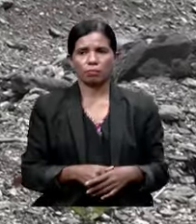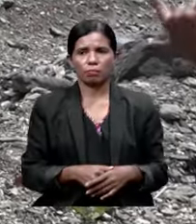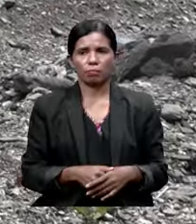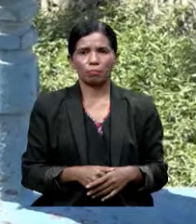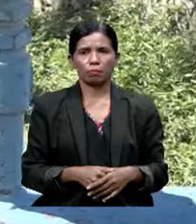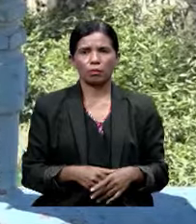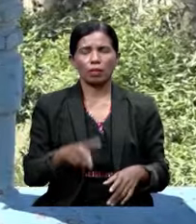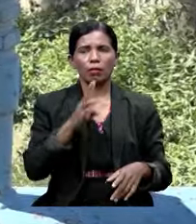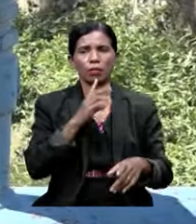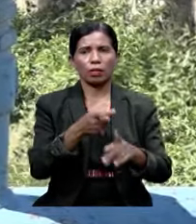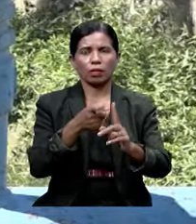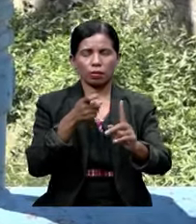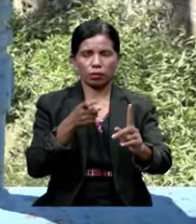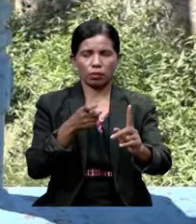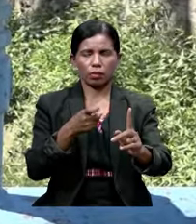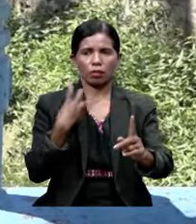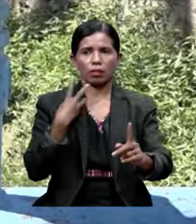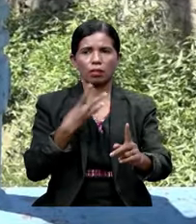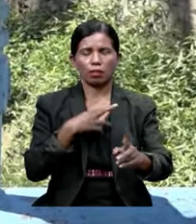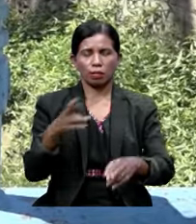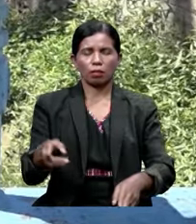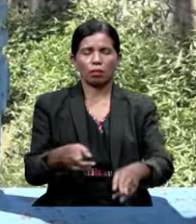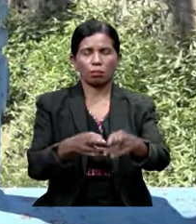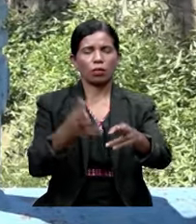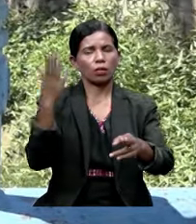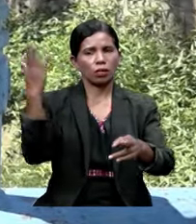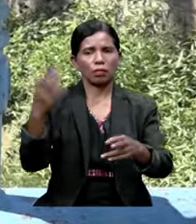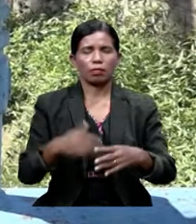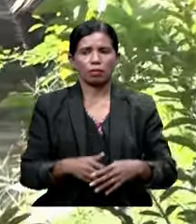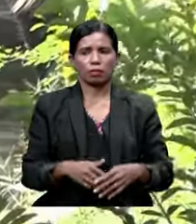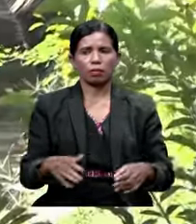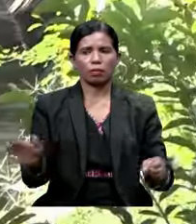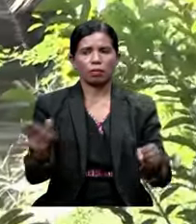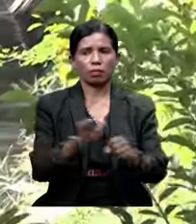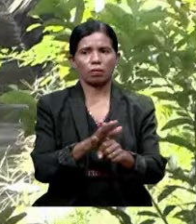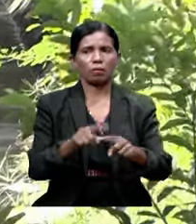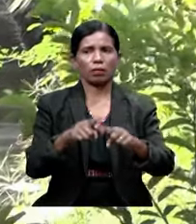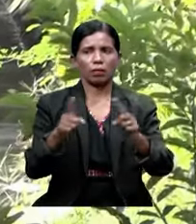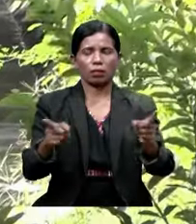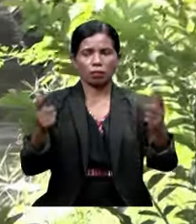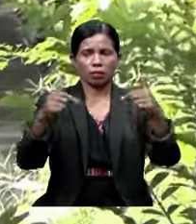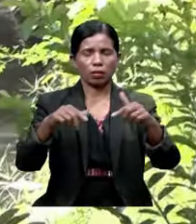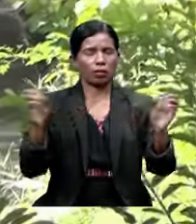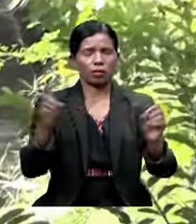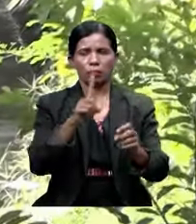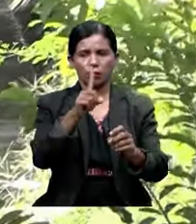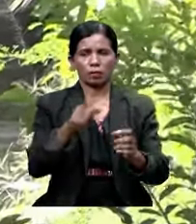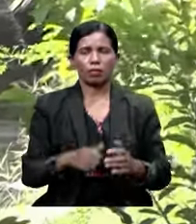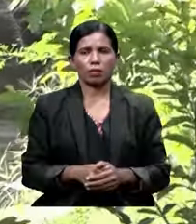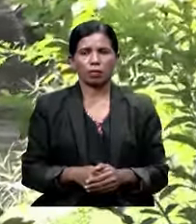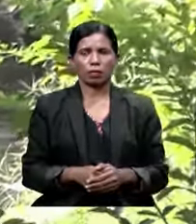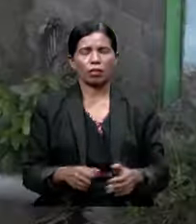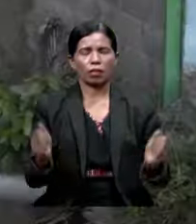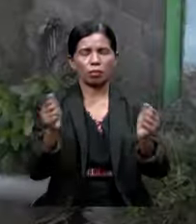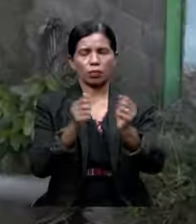pele mai si be sara amne be mota ulene mit motu mota mit motu mai be nia main ini nia los mesakri nia gabun